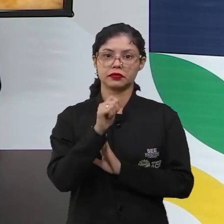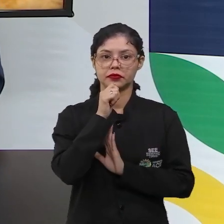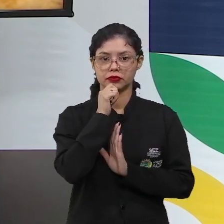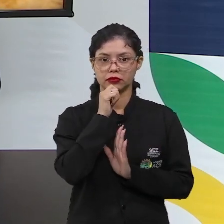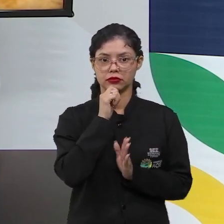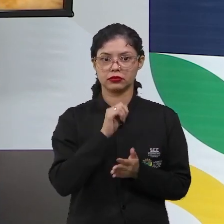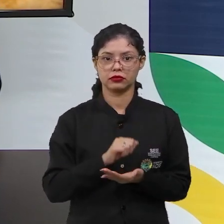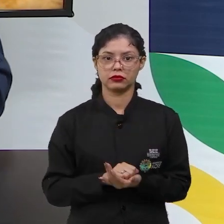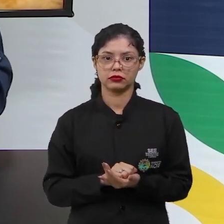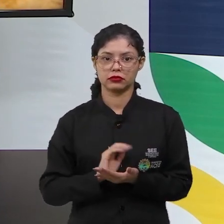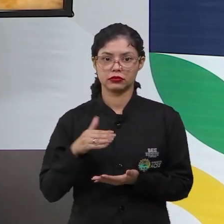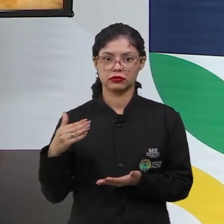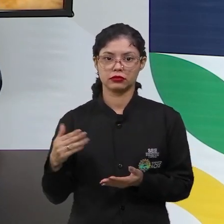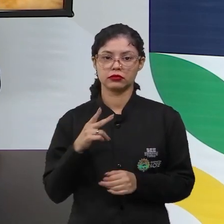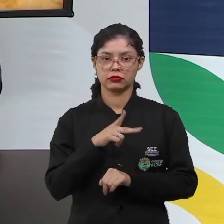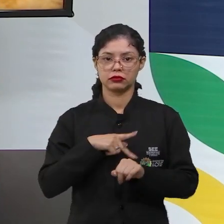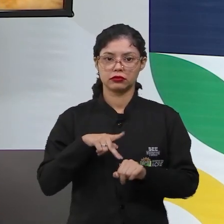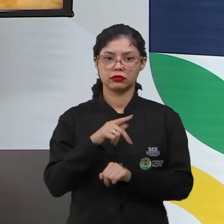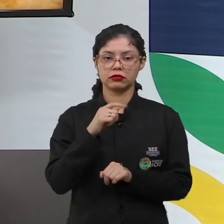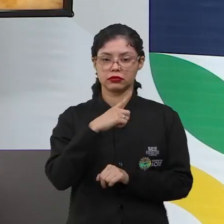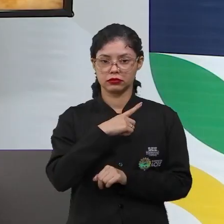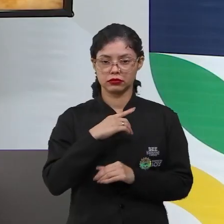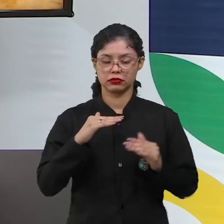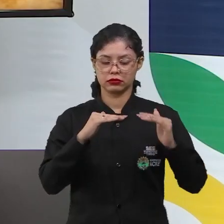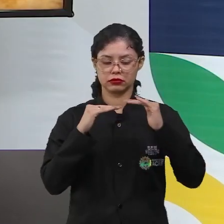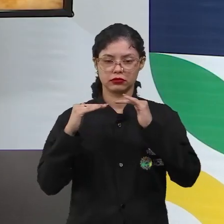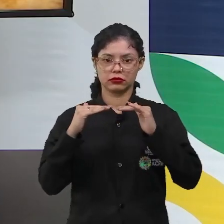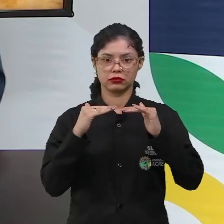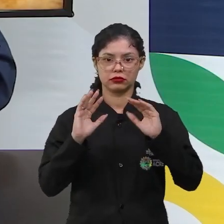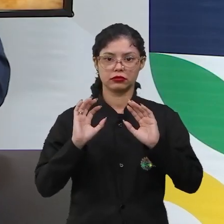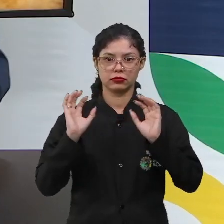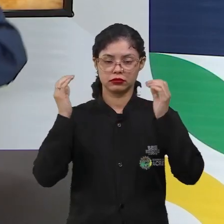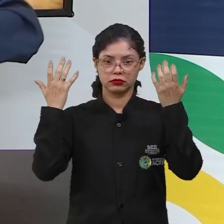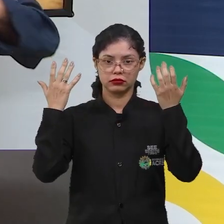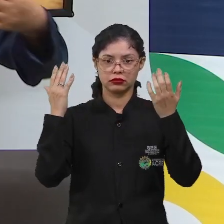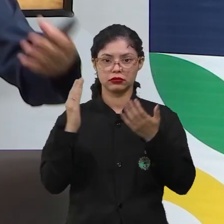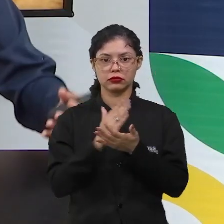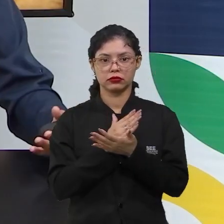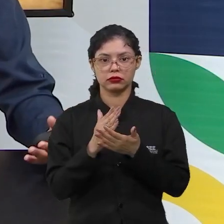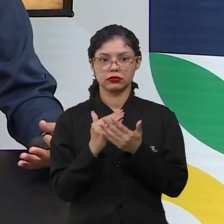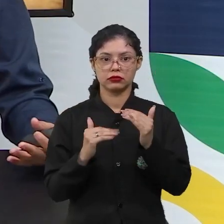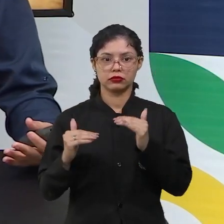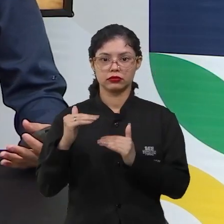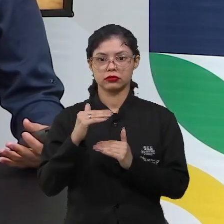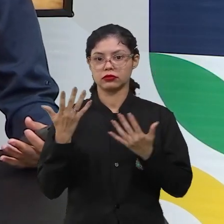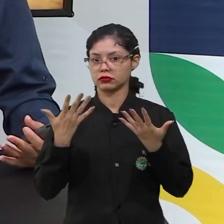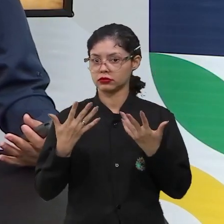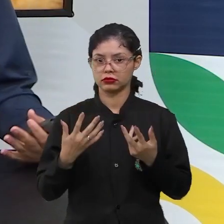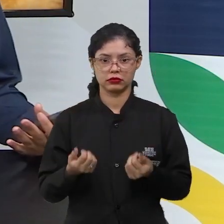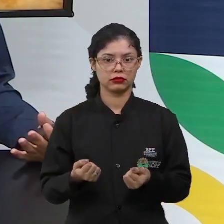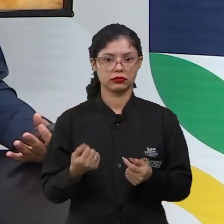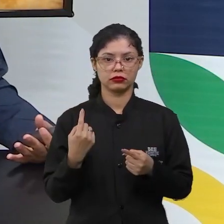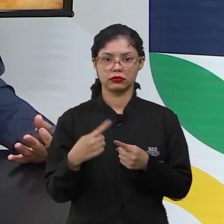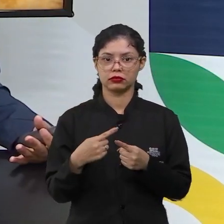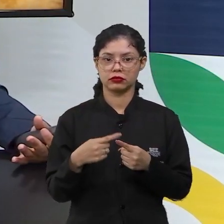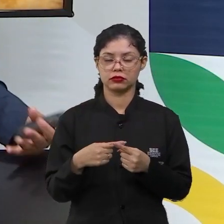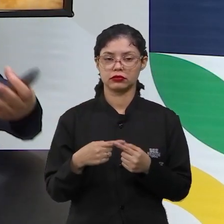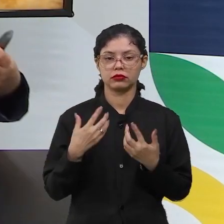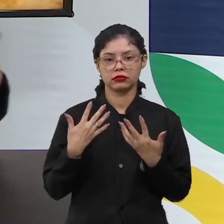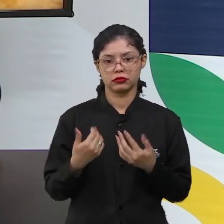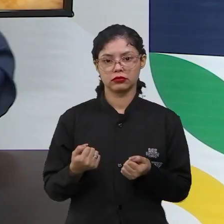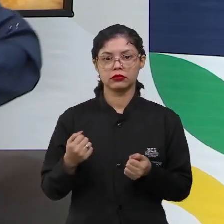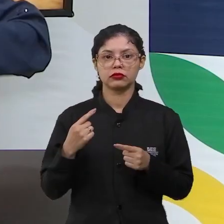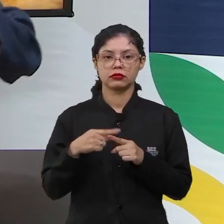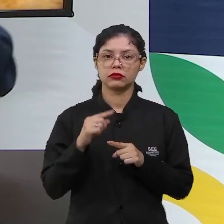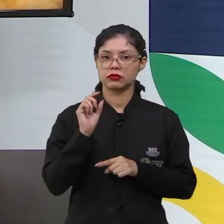aí quando alguns países tentam estabelecer metas climáticas, alguns se colocam contra e outros se colocam a favor,